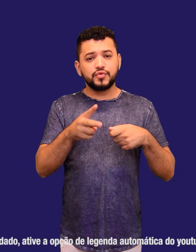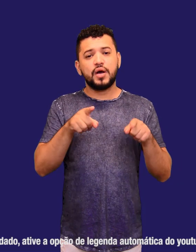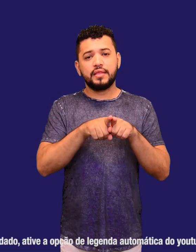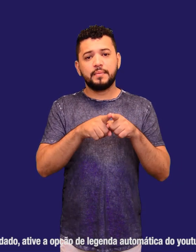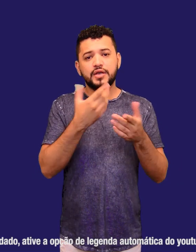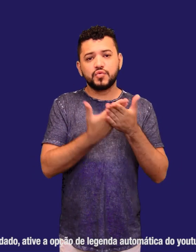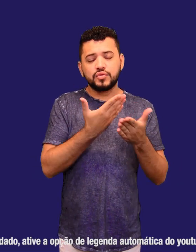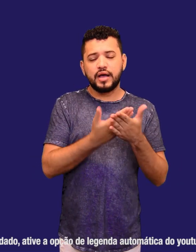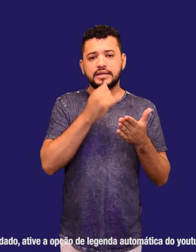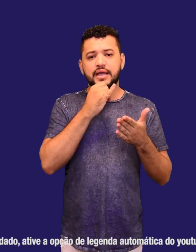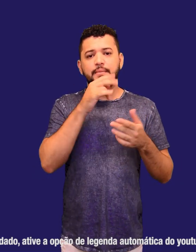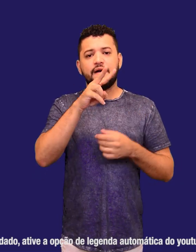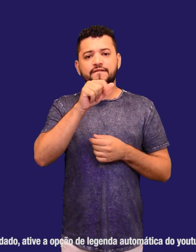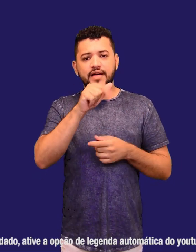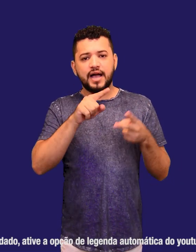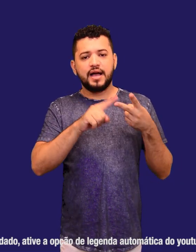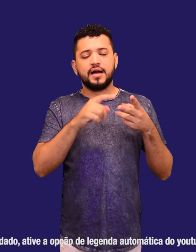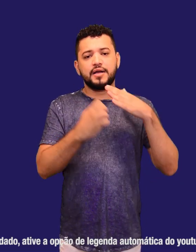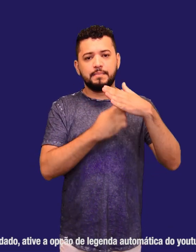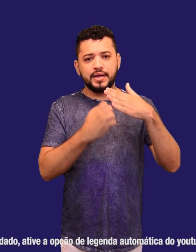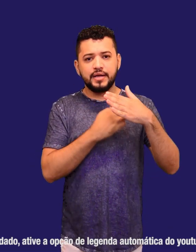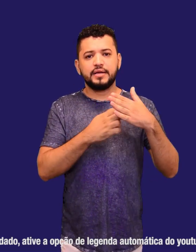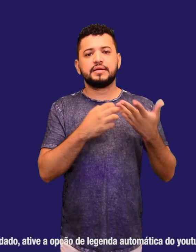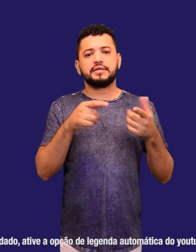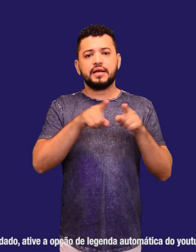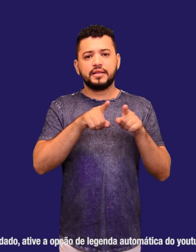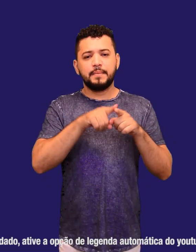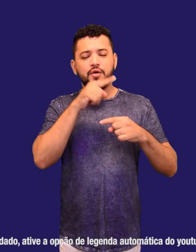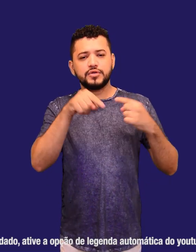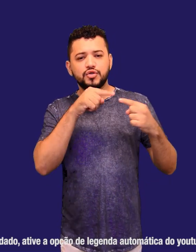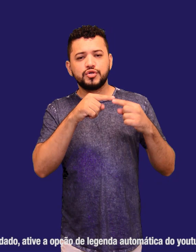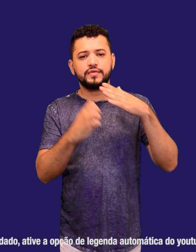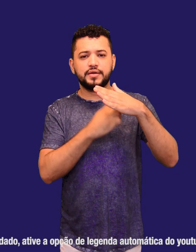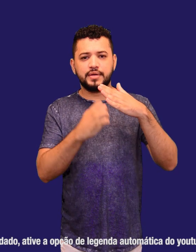vaga ofertada, sobre a empresa, missão, valores, propósito,